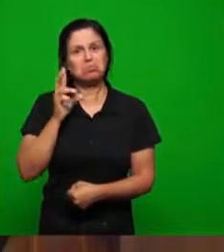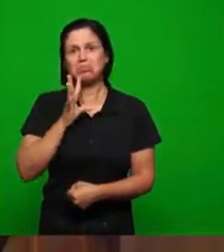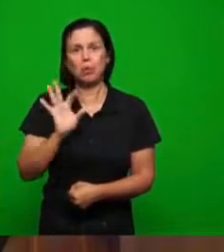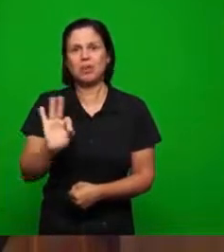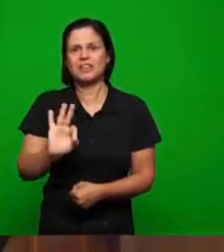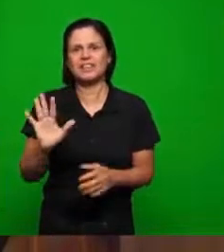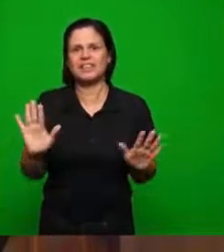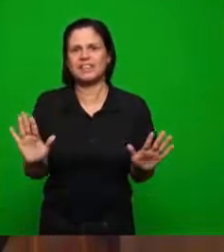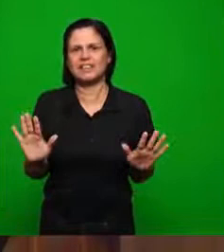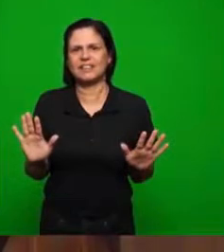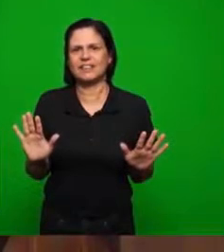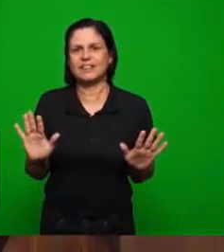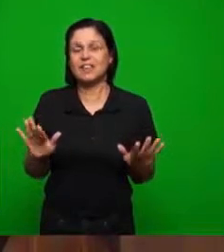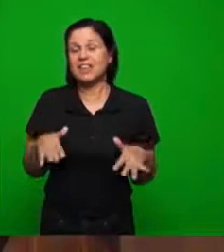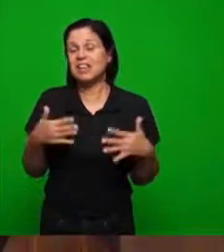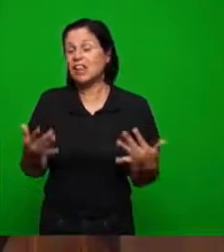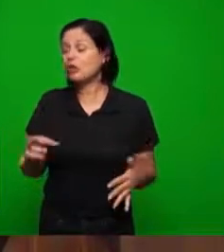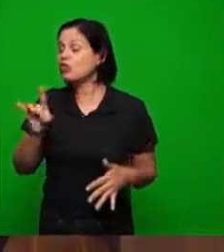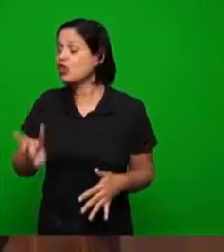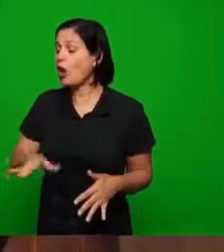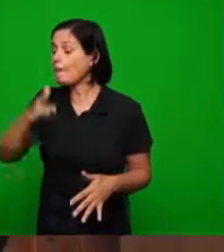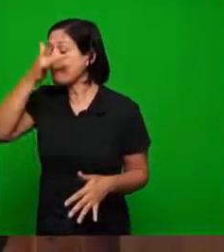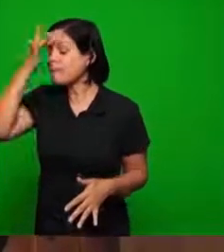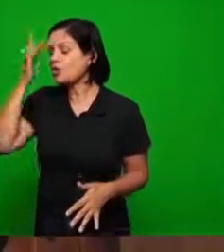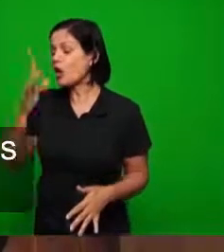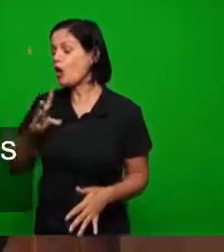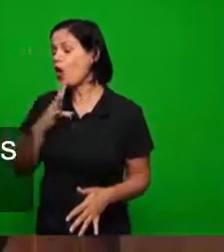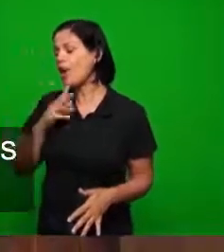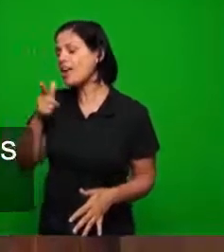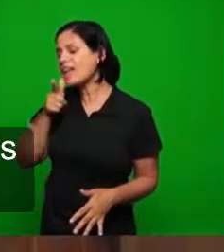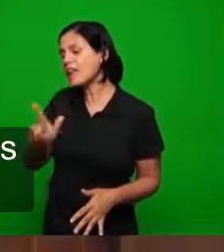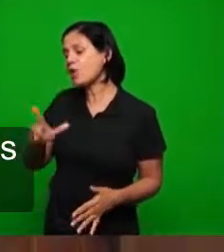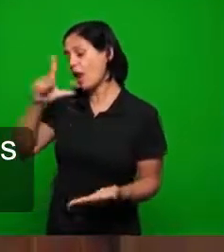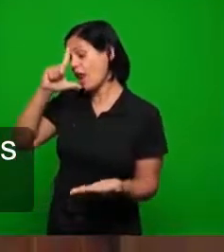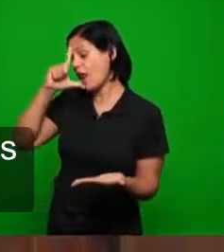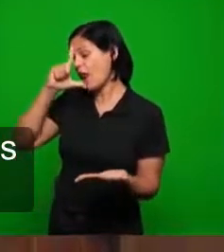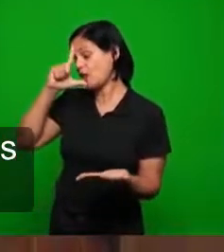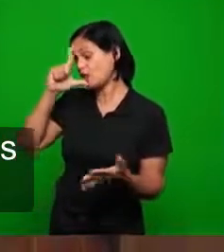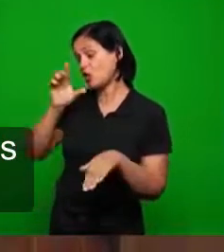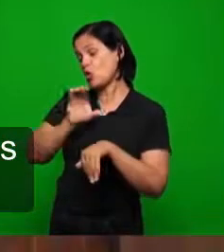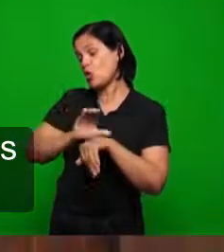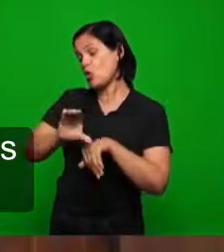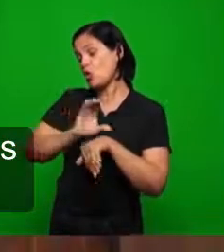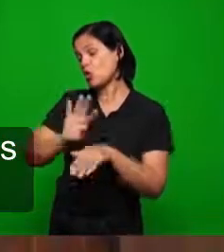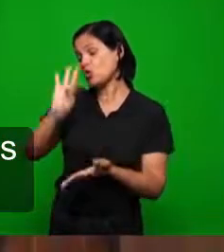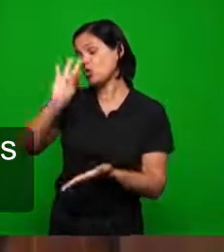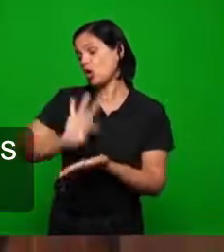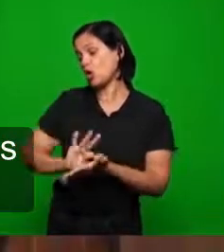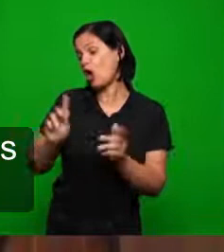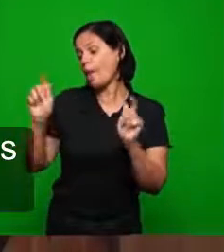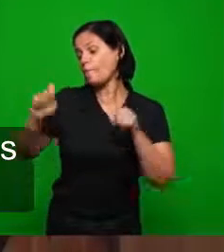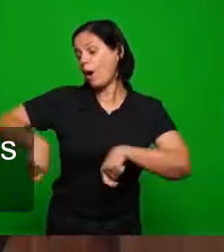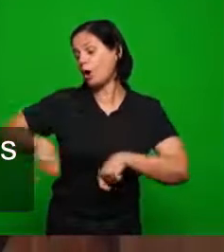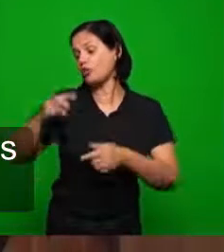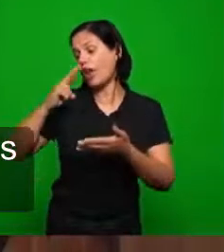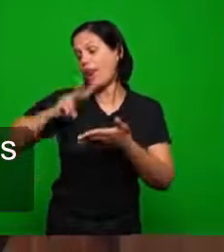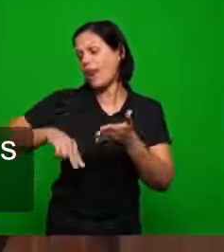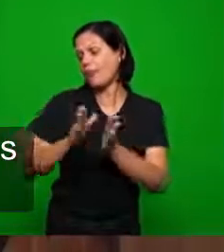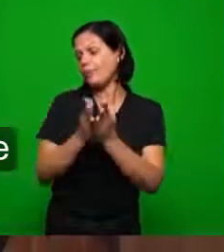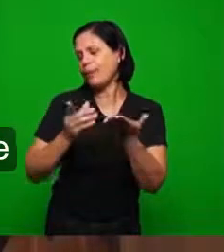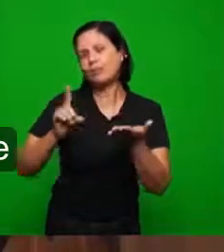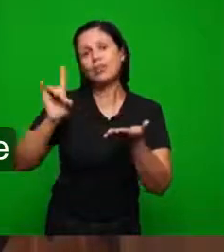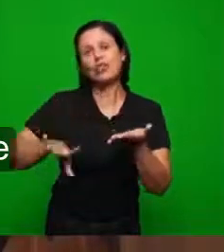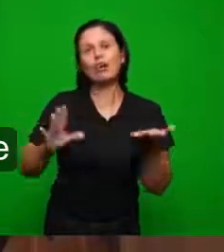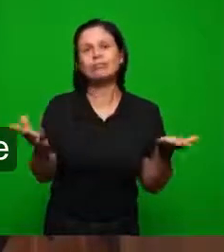ordem. Só quem pode ler a Bíblia é quem tem curso teológico daquela época. E